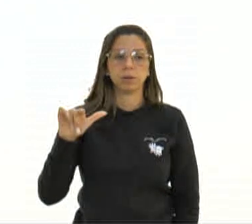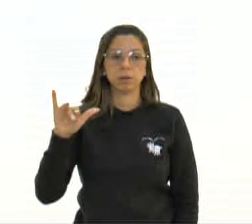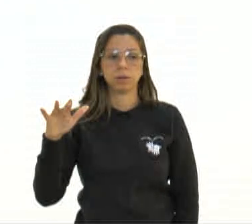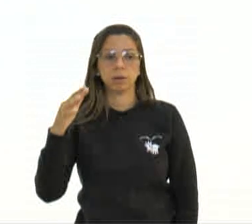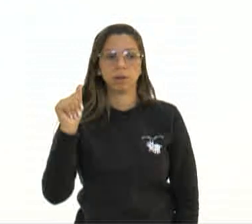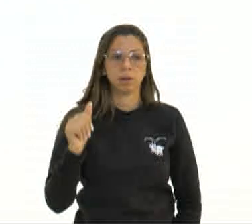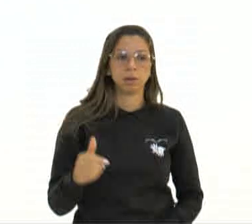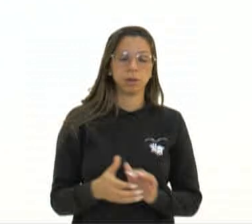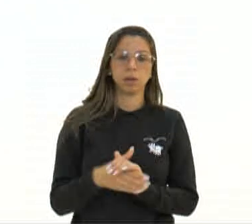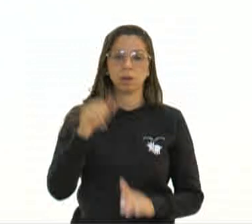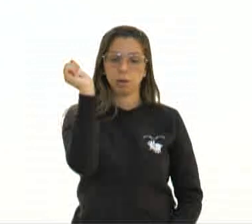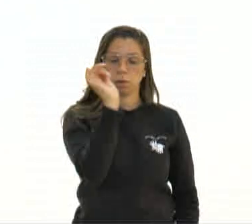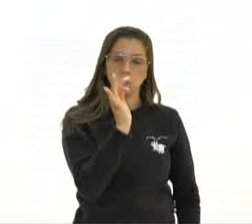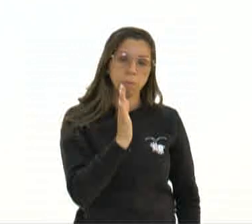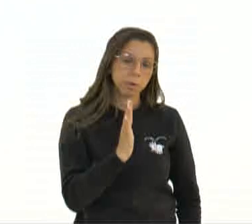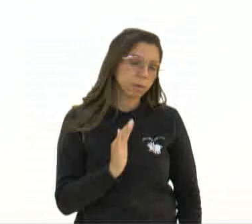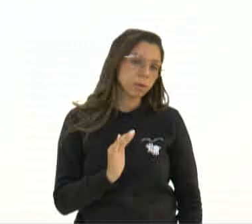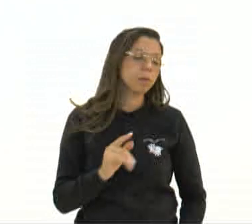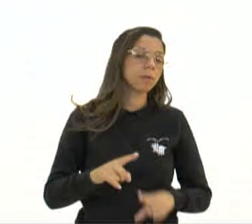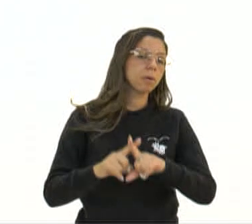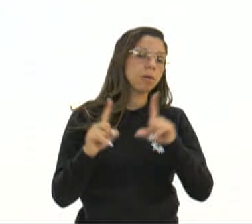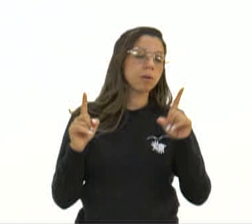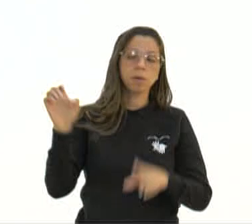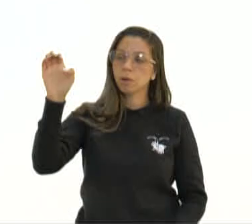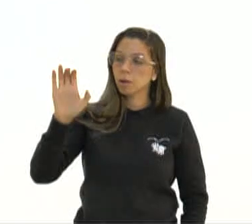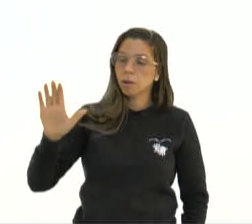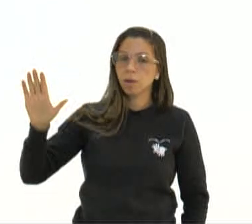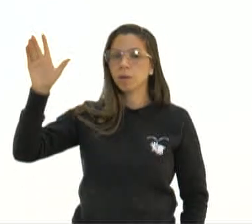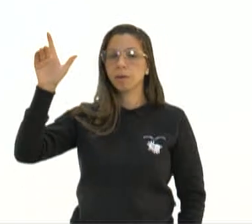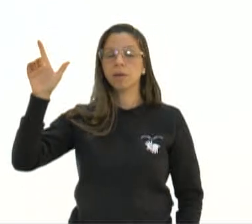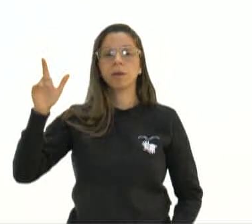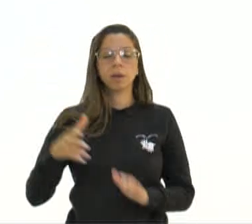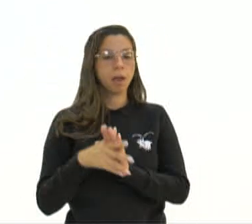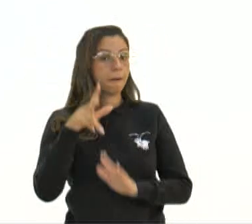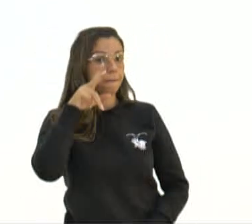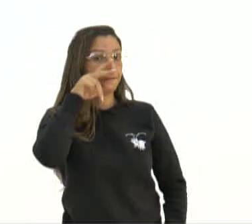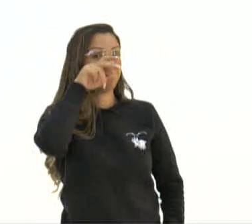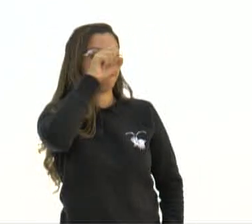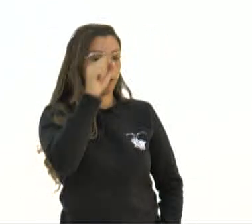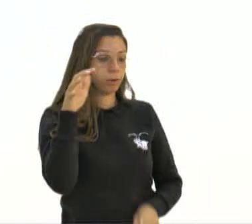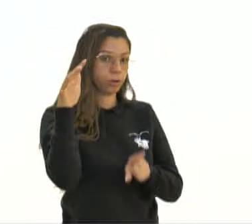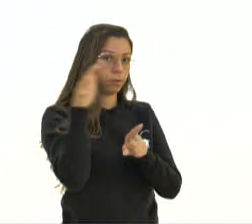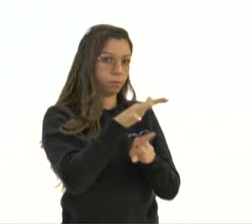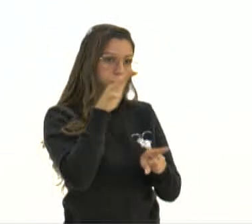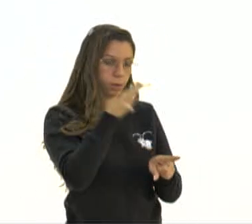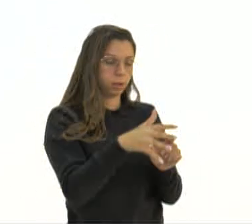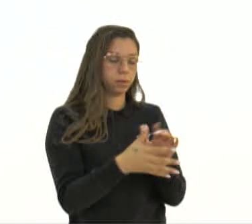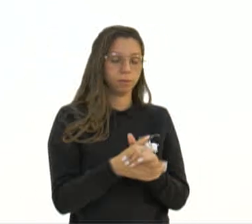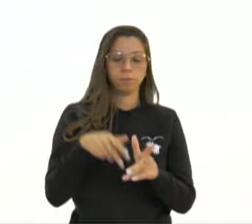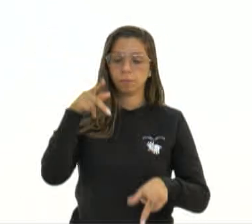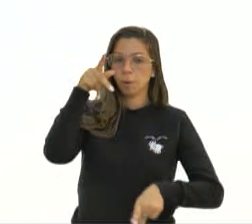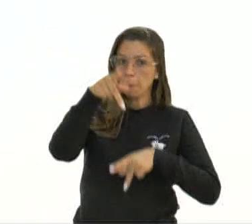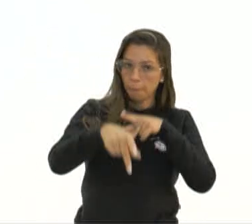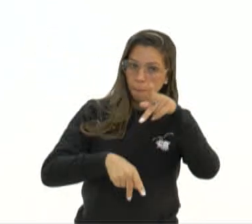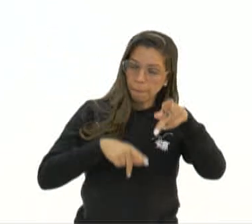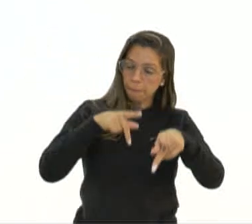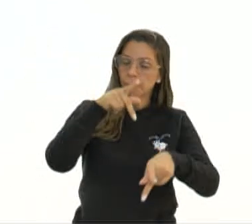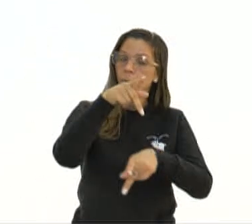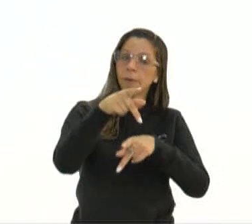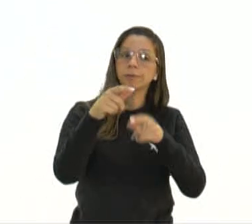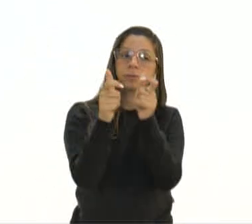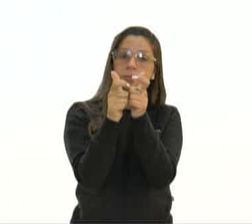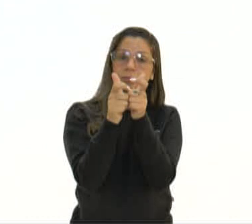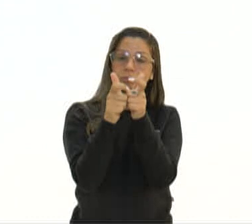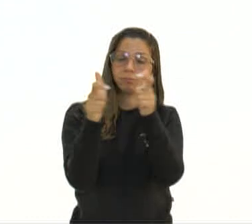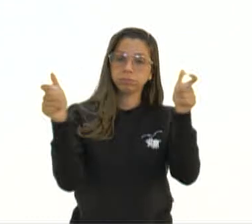junto com os outros povos, mas a ascendência europeia é muito forte. A população, a distribuição que a gente vê,